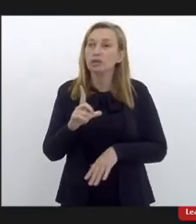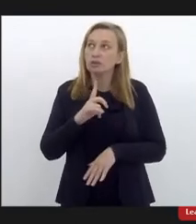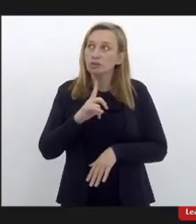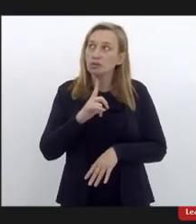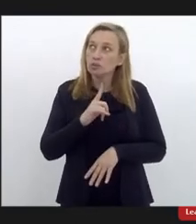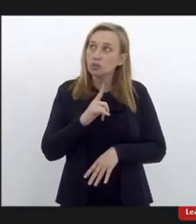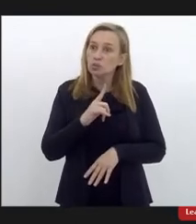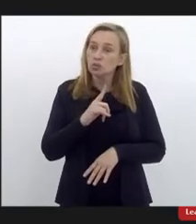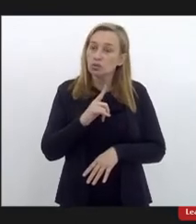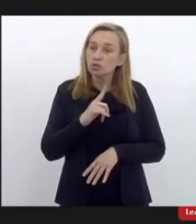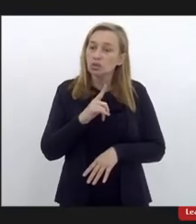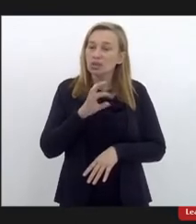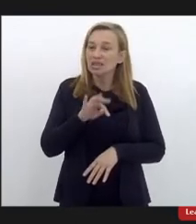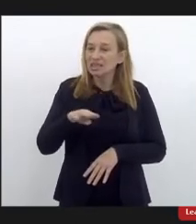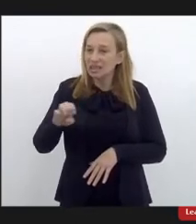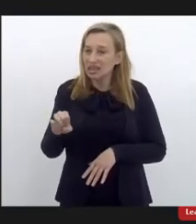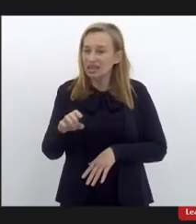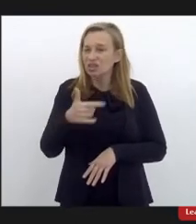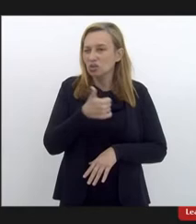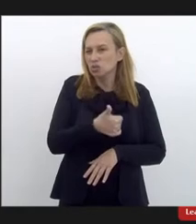aí no TCE, desde